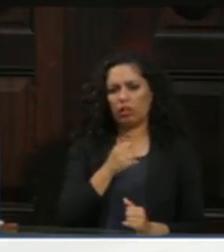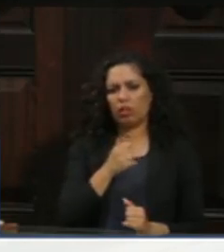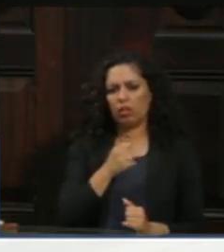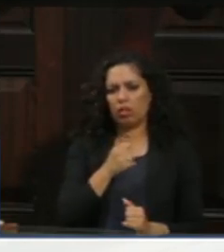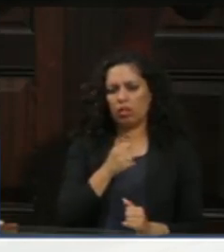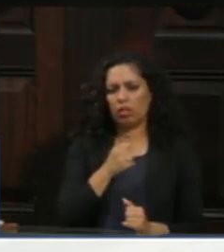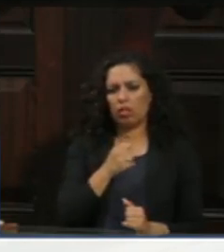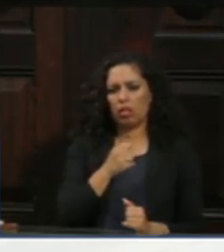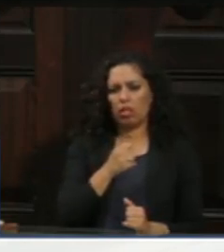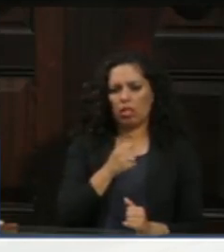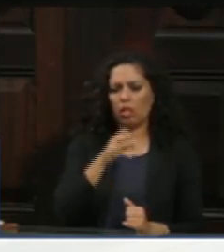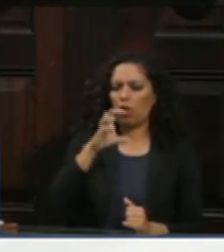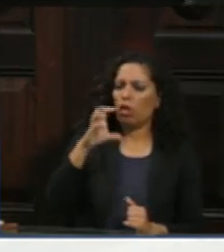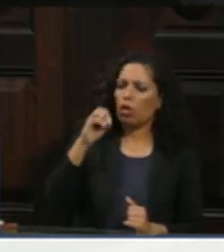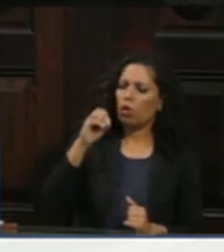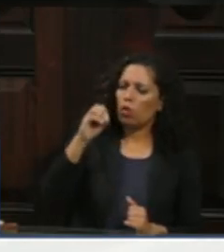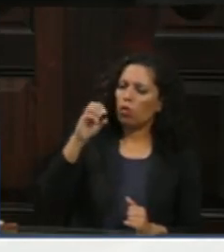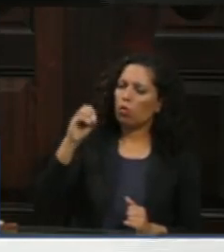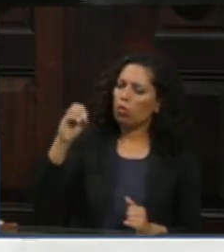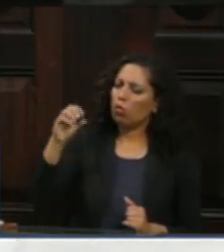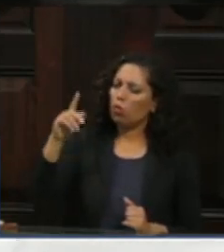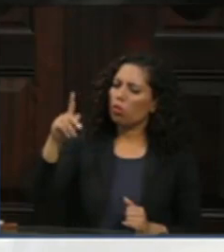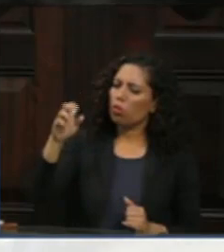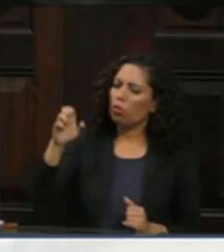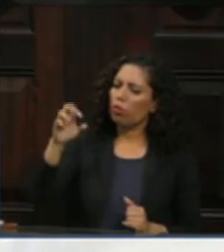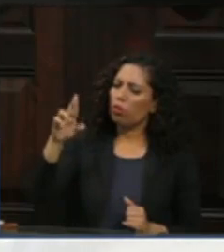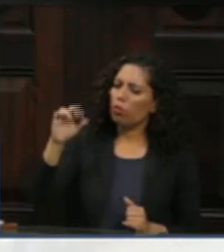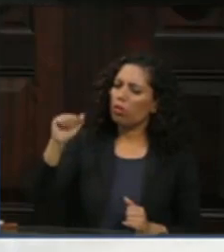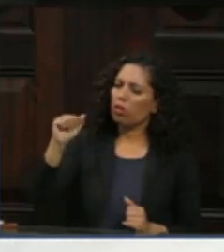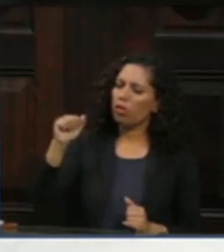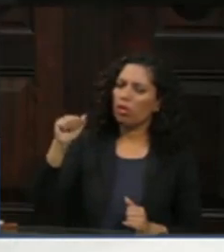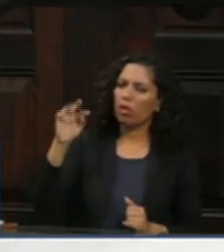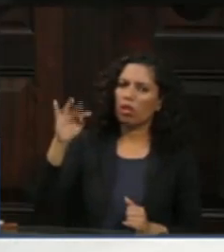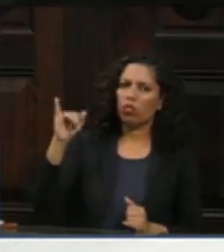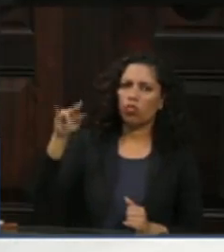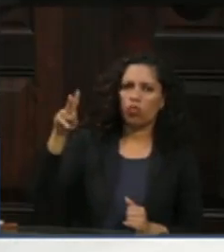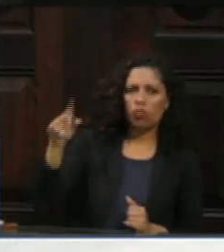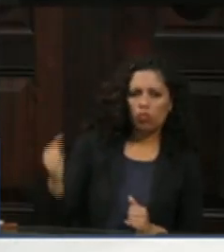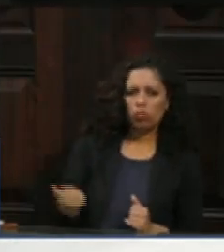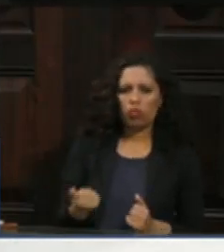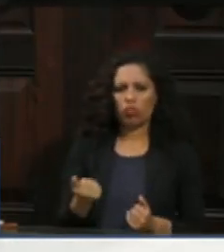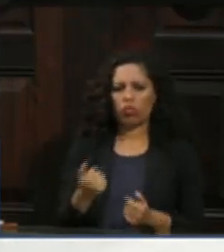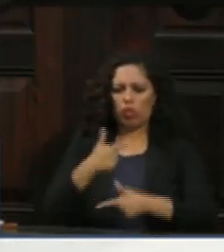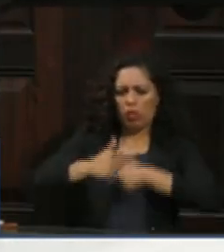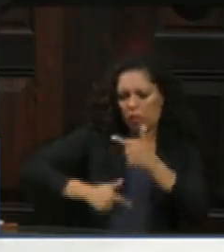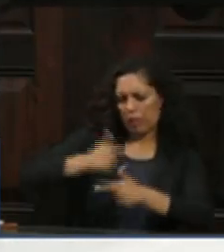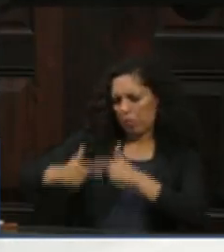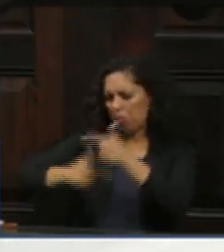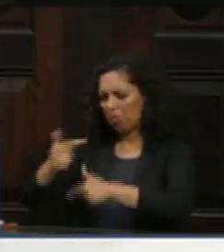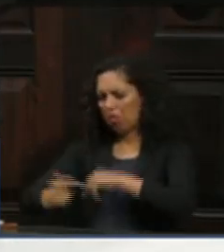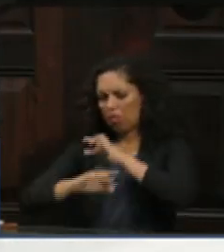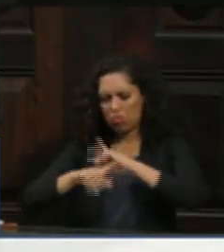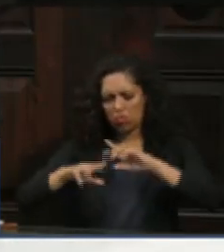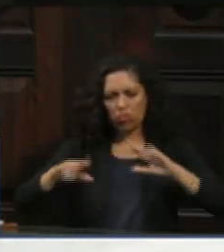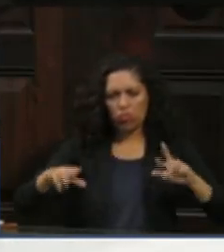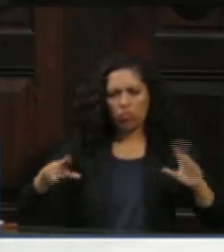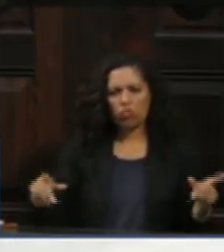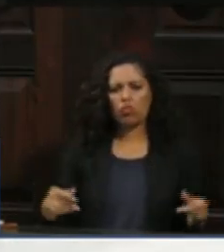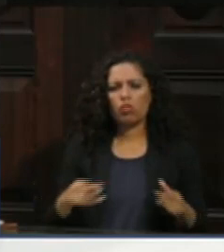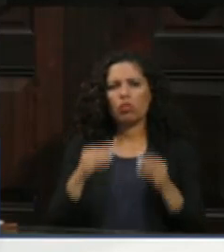é um projeto de 30 artigos. O deputado Valdec